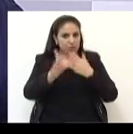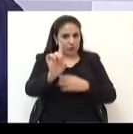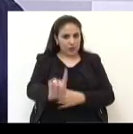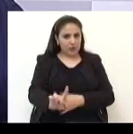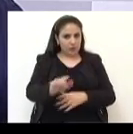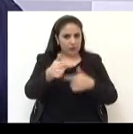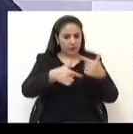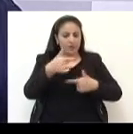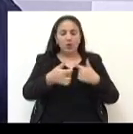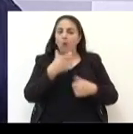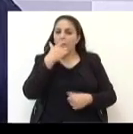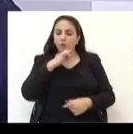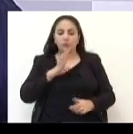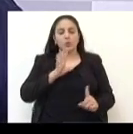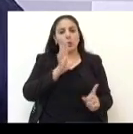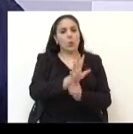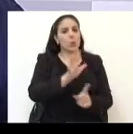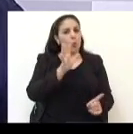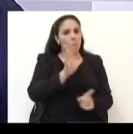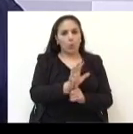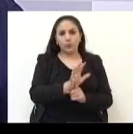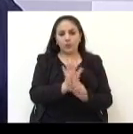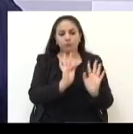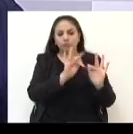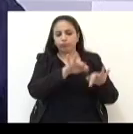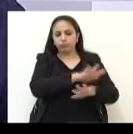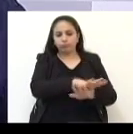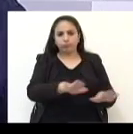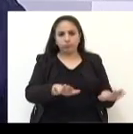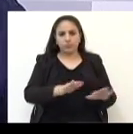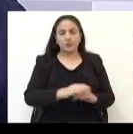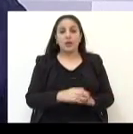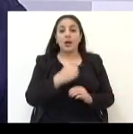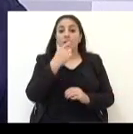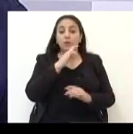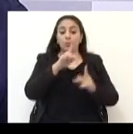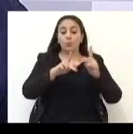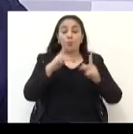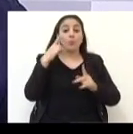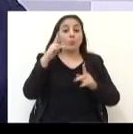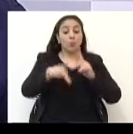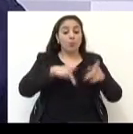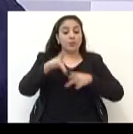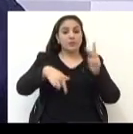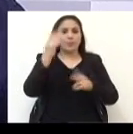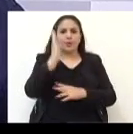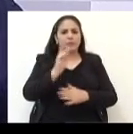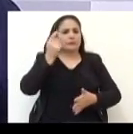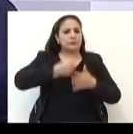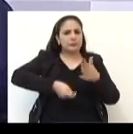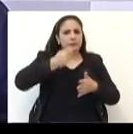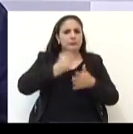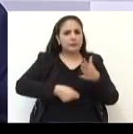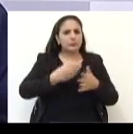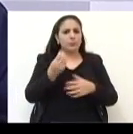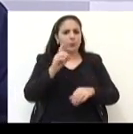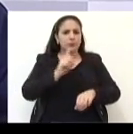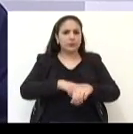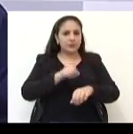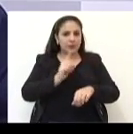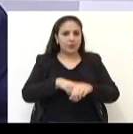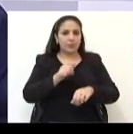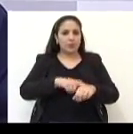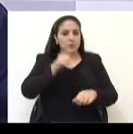dos trabalhadores, ela deve ser combatida com veemência. A população brasileira lutou durante muito tempo para ter os